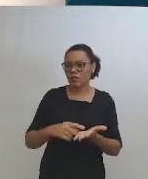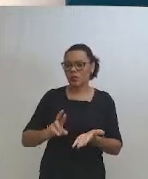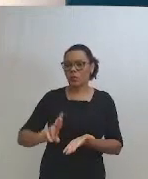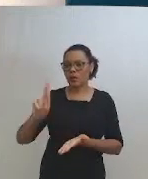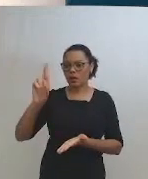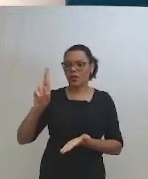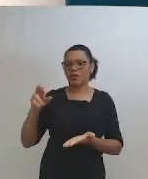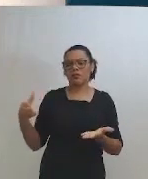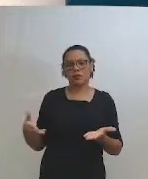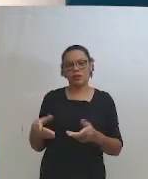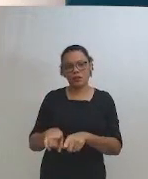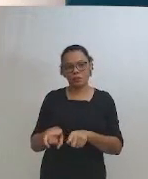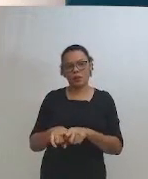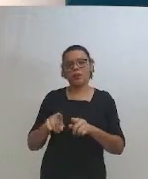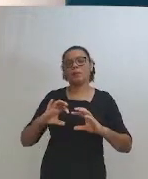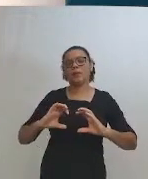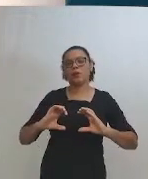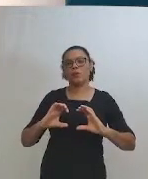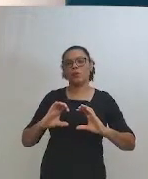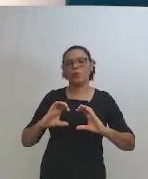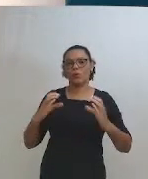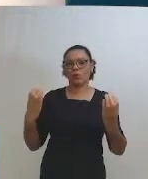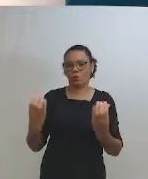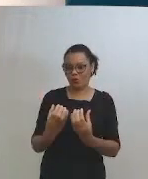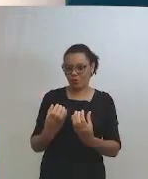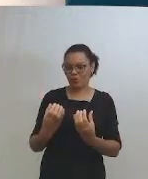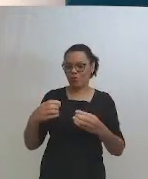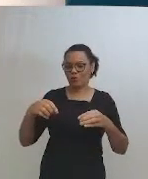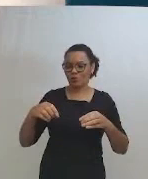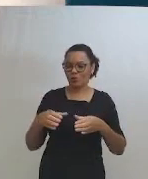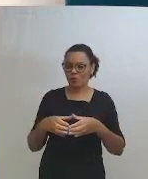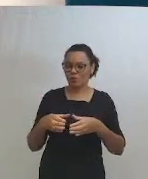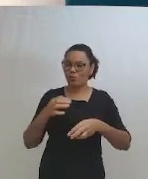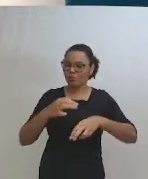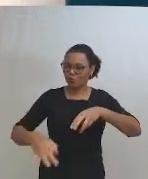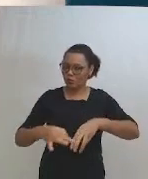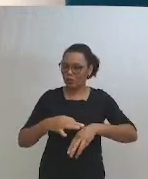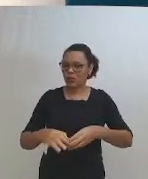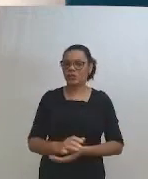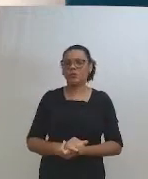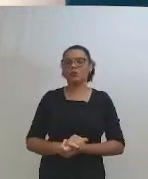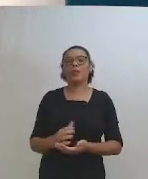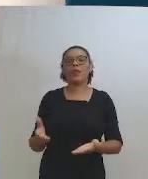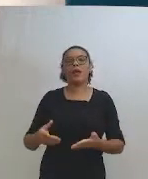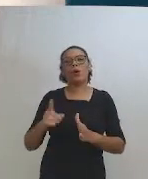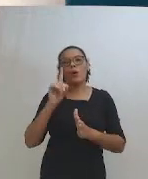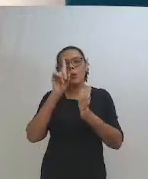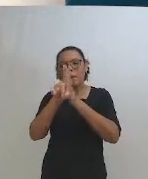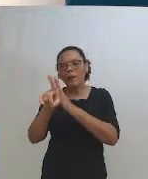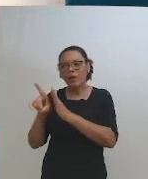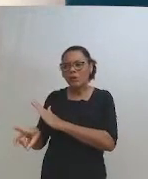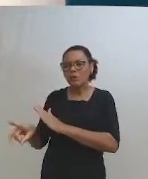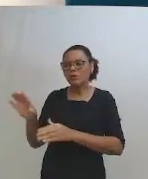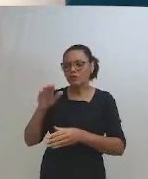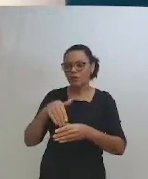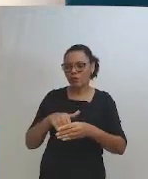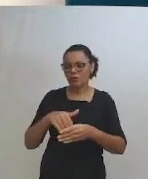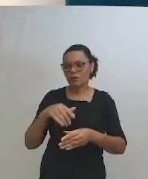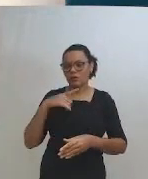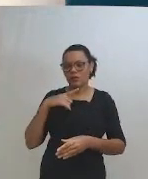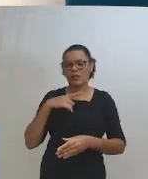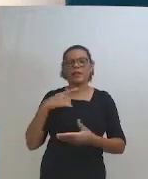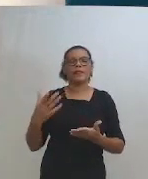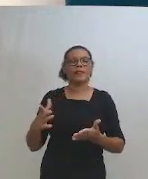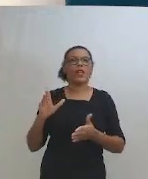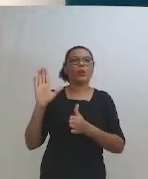Muito obrigado, doutora Luísa. Passo, então, ao voto. Nós temos aqui um furto qualificado de